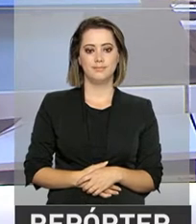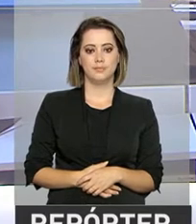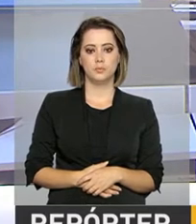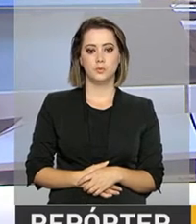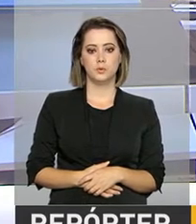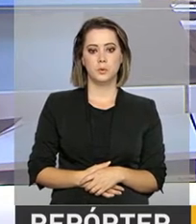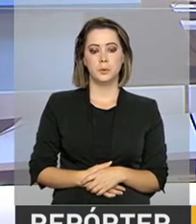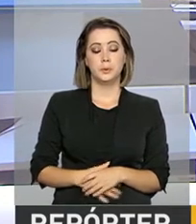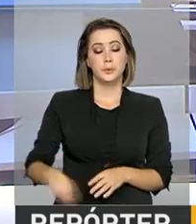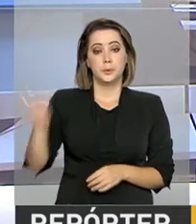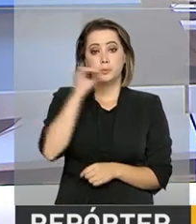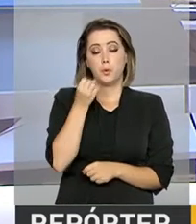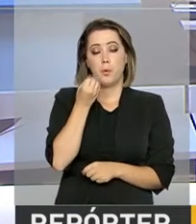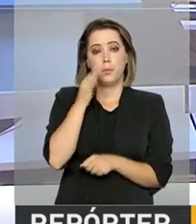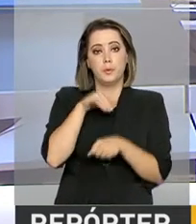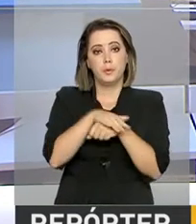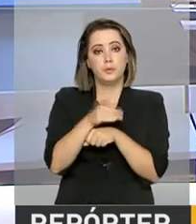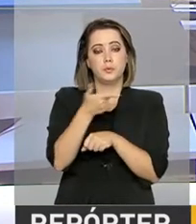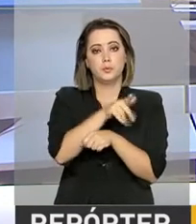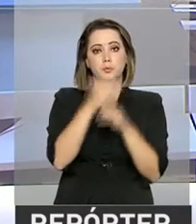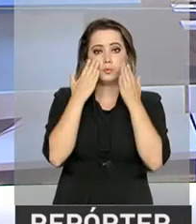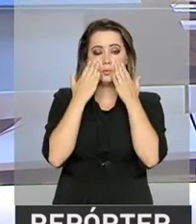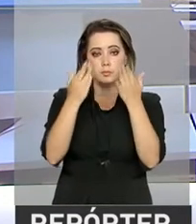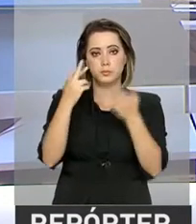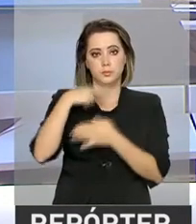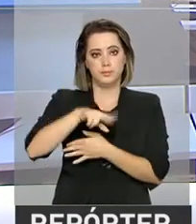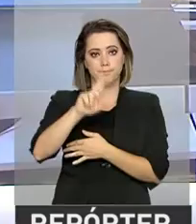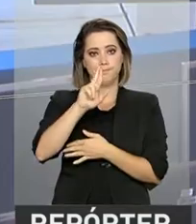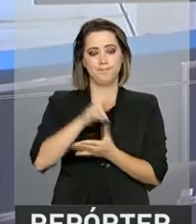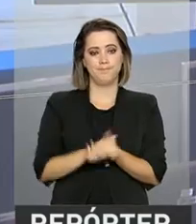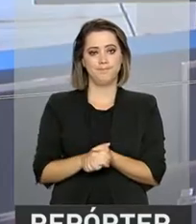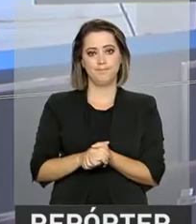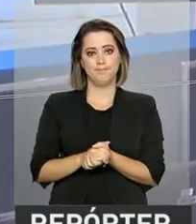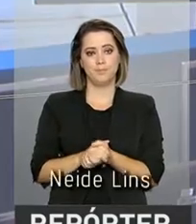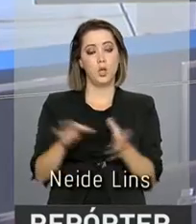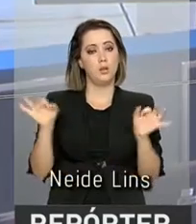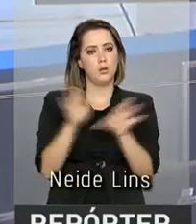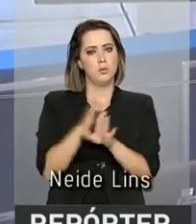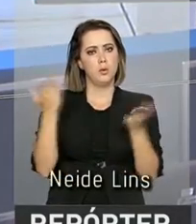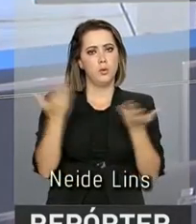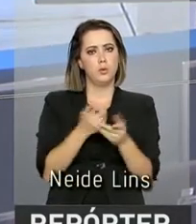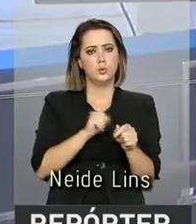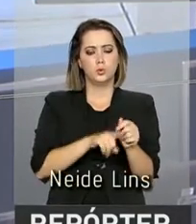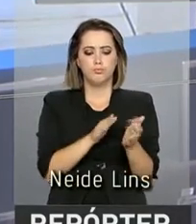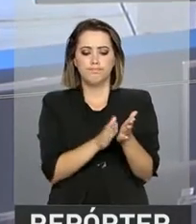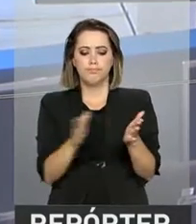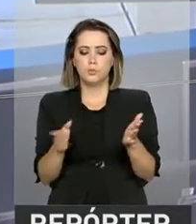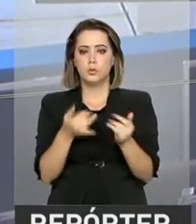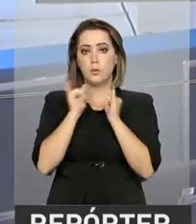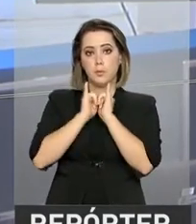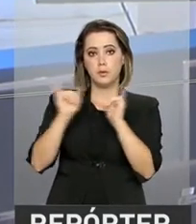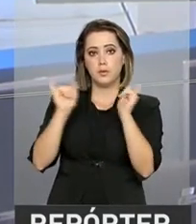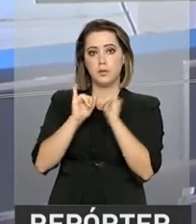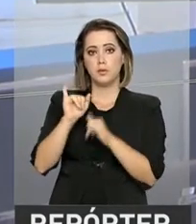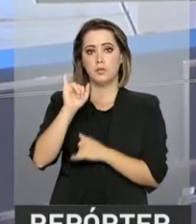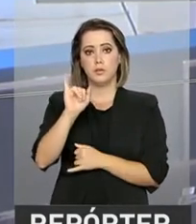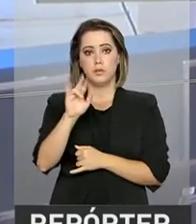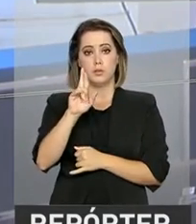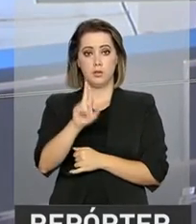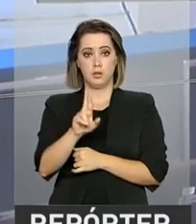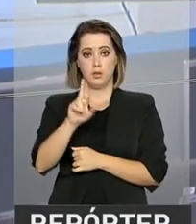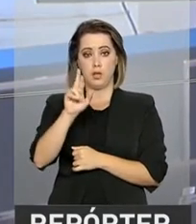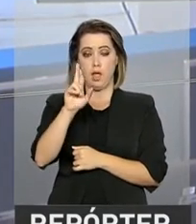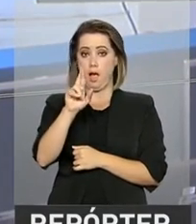Olá, boa noite. No ar, mais uma edição do Repórter NBR. Termina hoje o prazo para entrega da Declaração da